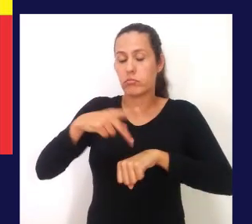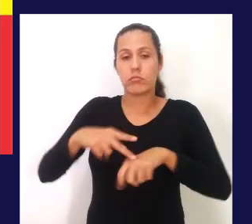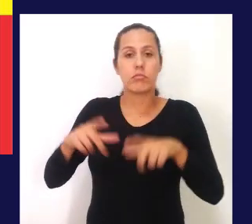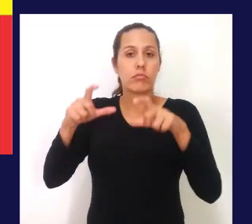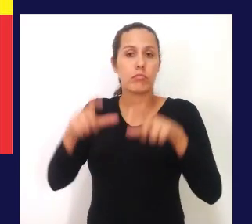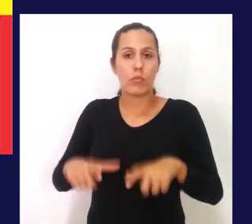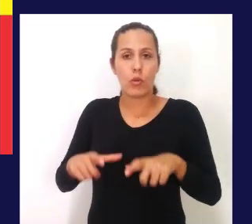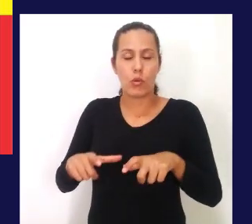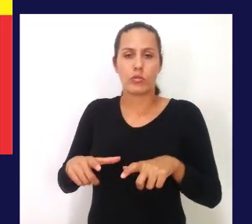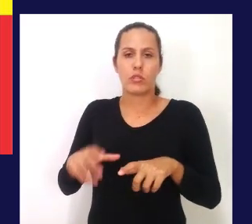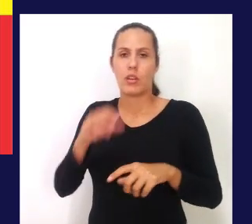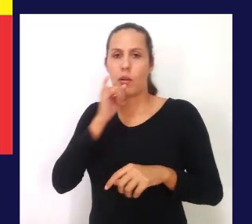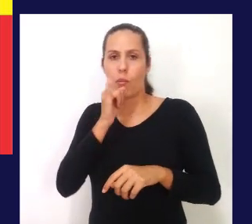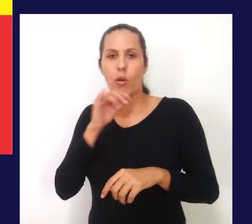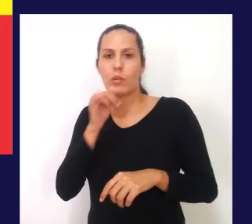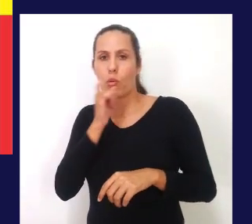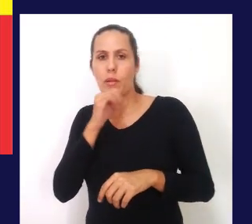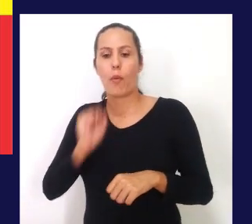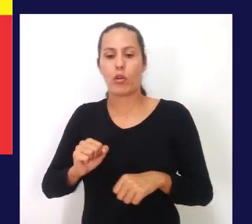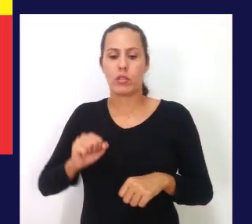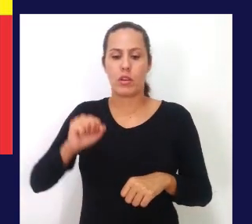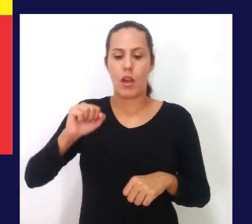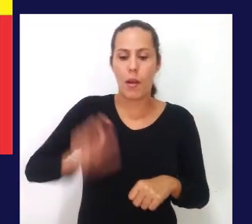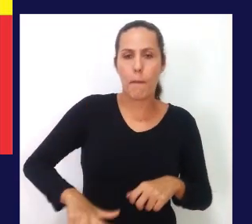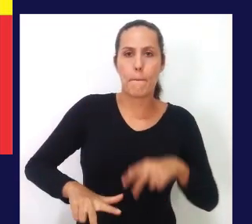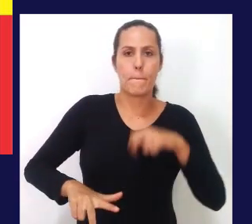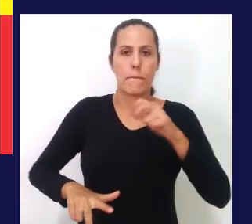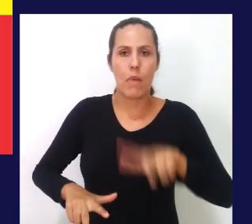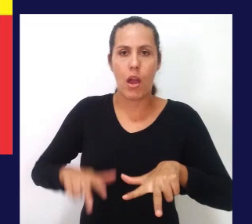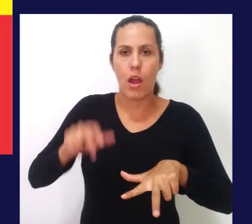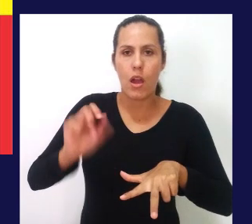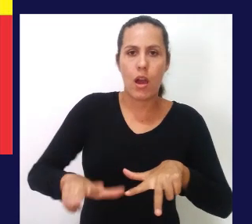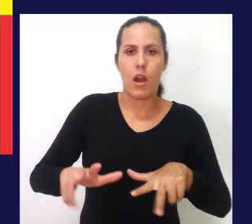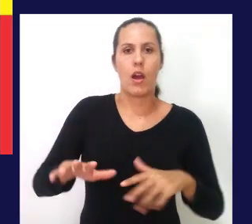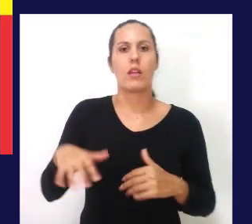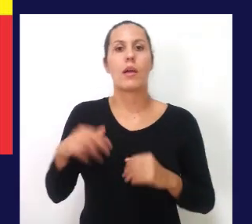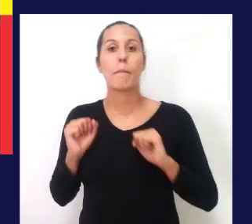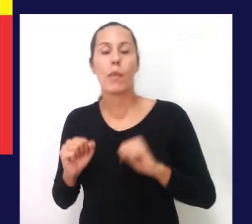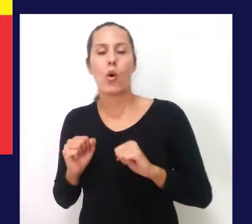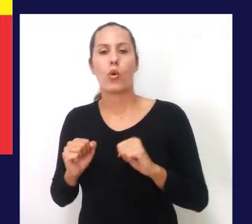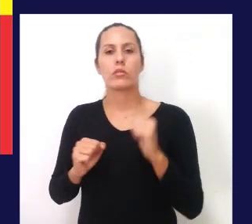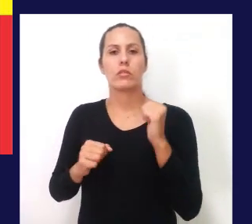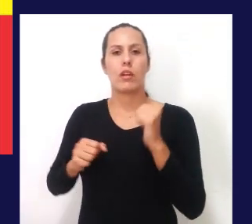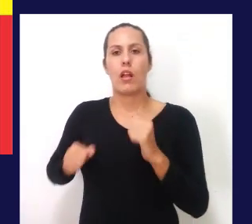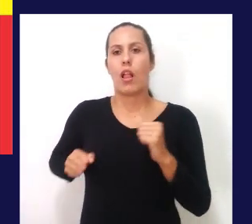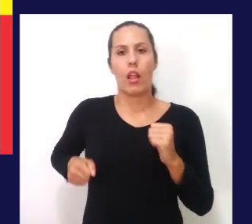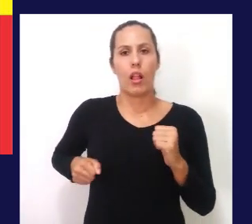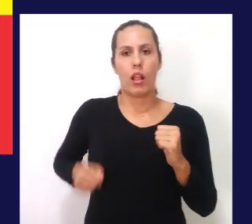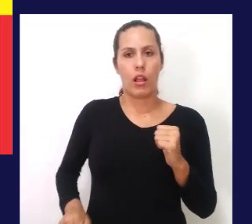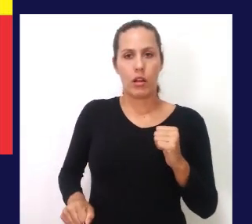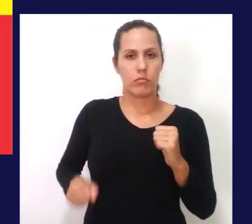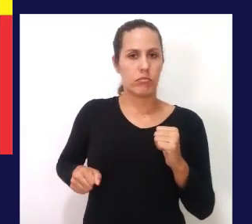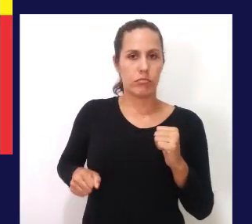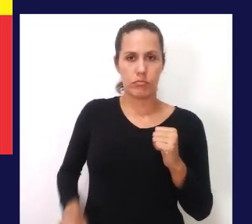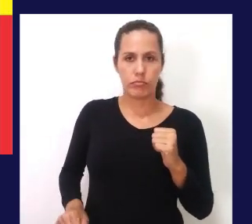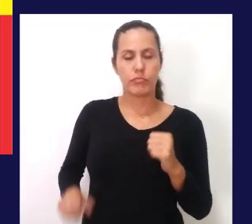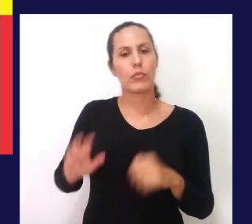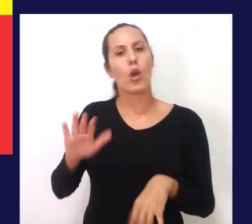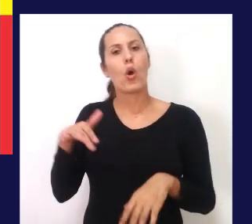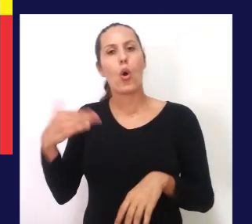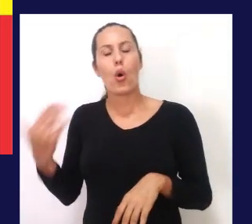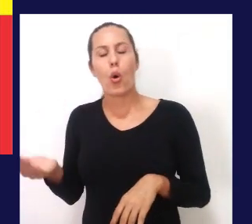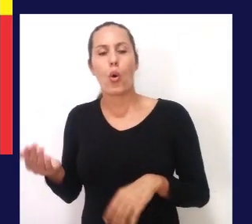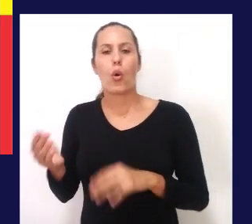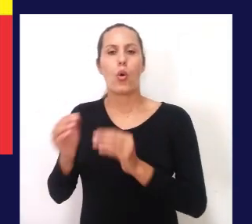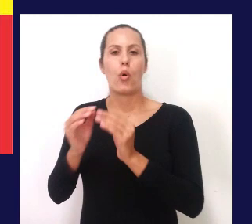essas impressões que podem ser pegadas, que podem ser fezes, que podem ser